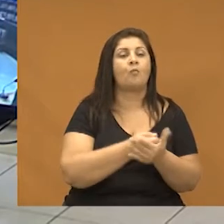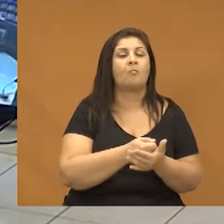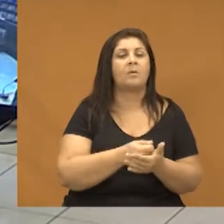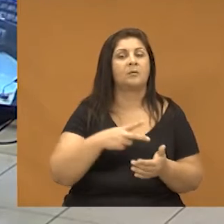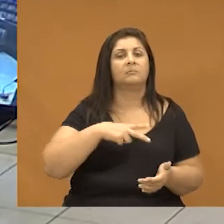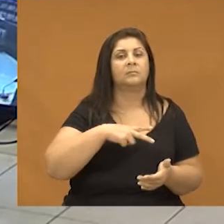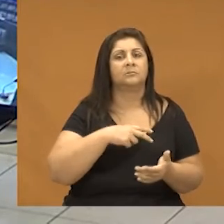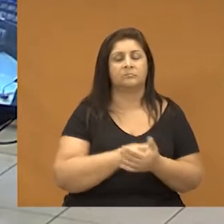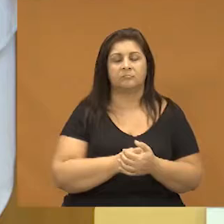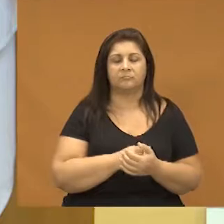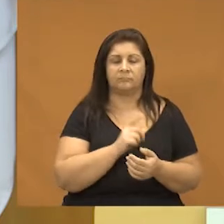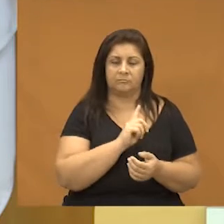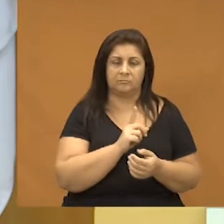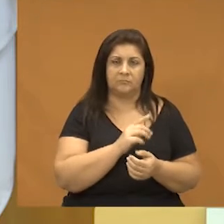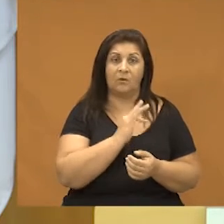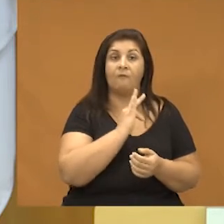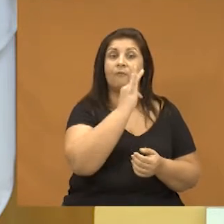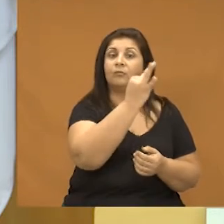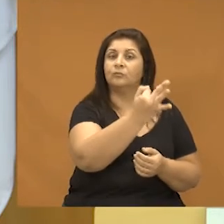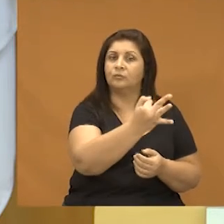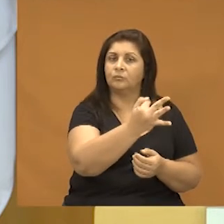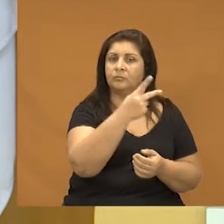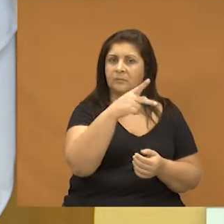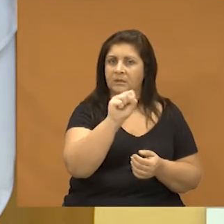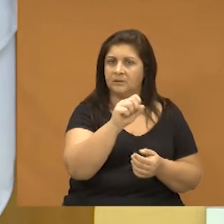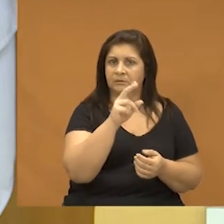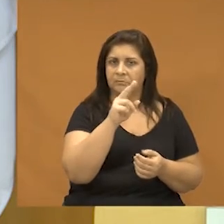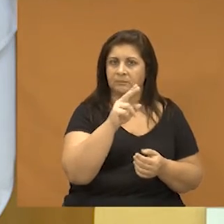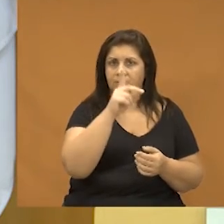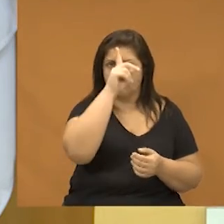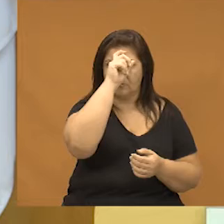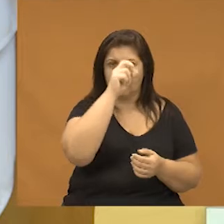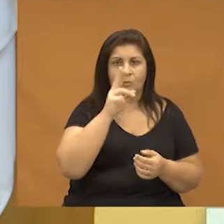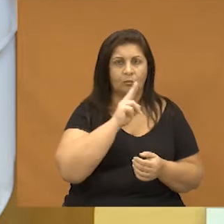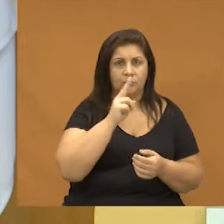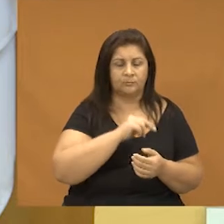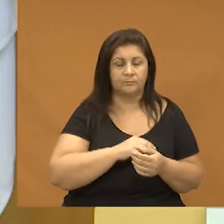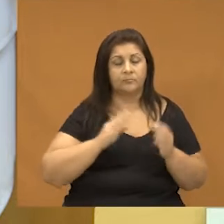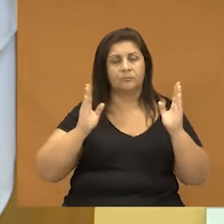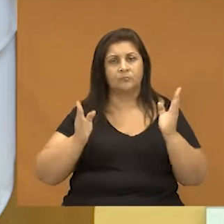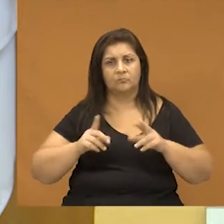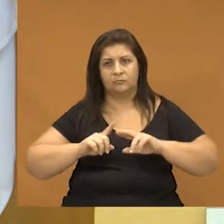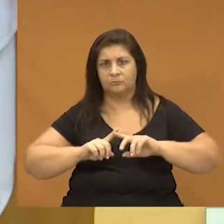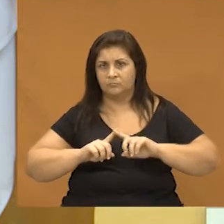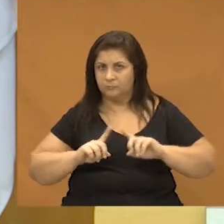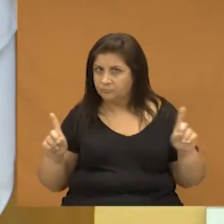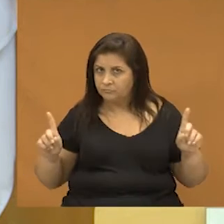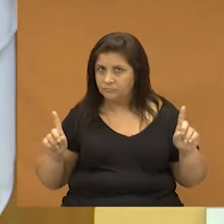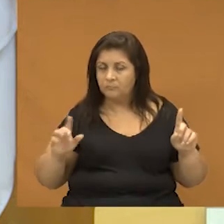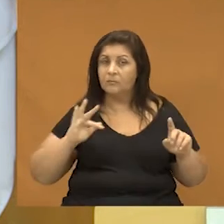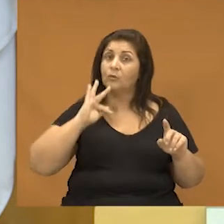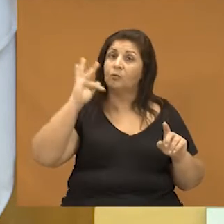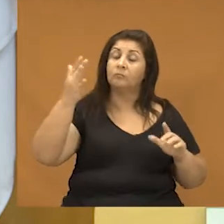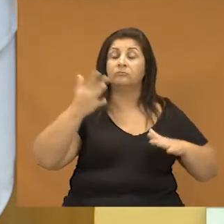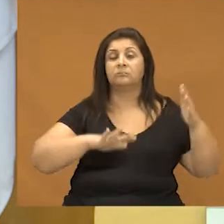atendimento, então? Esse não. E outra, se depois de pronto, hoje não é essa a realidade. No futuro, pode